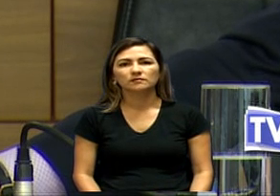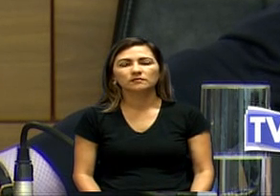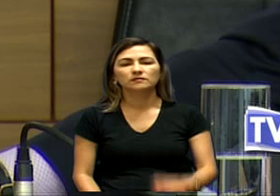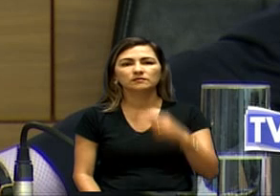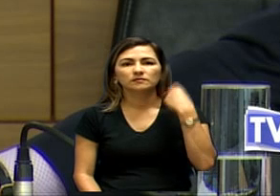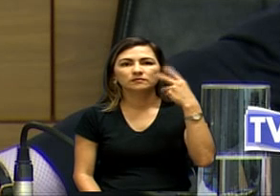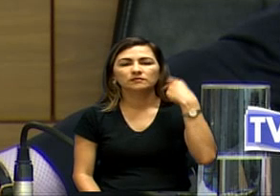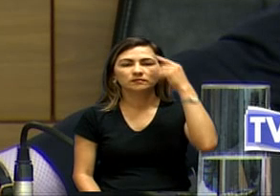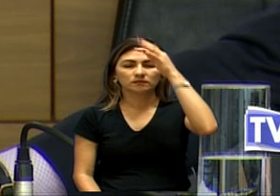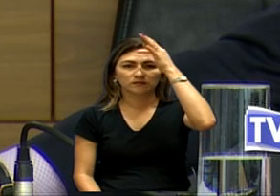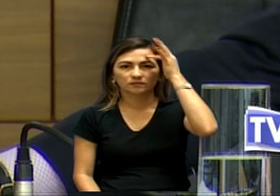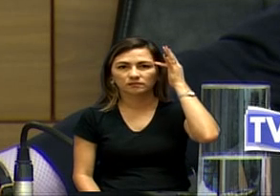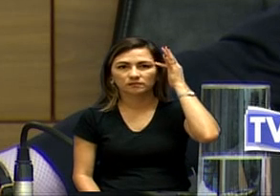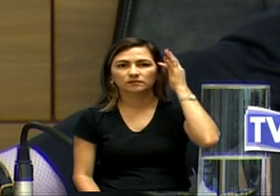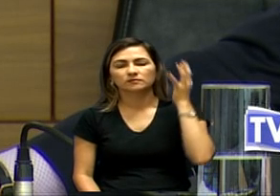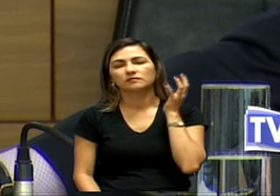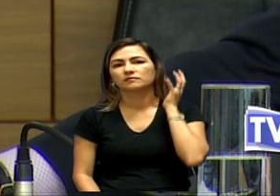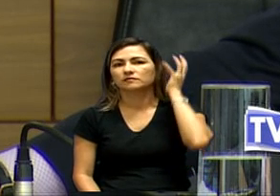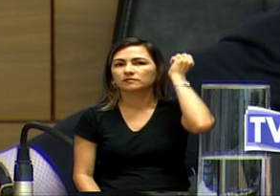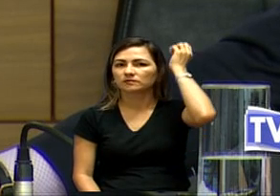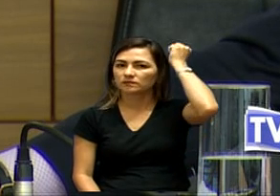Fausto Pérez, Fernanda Garcia.